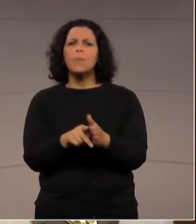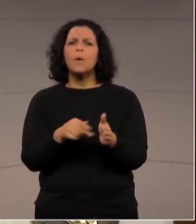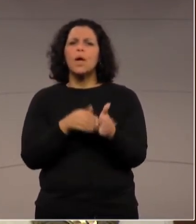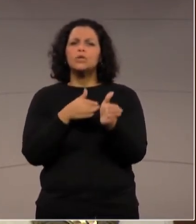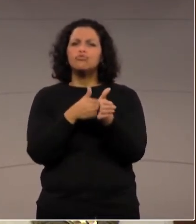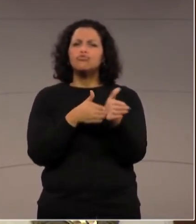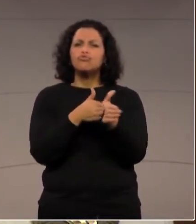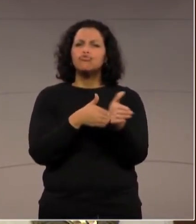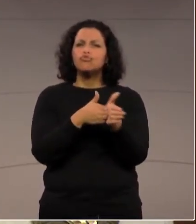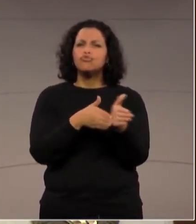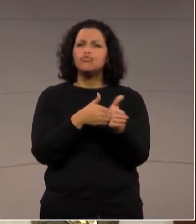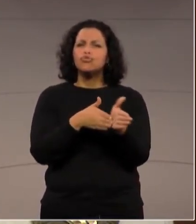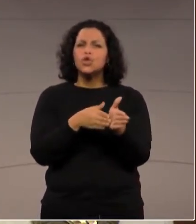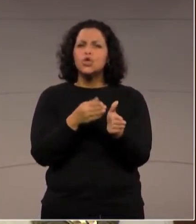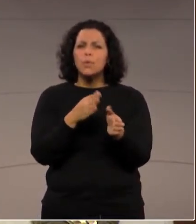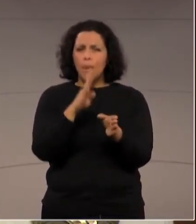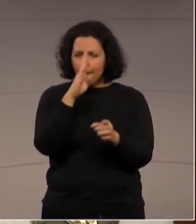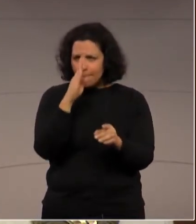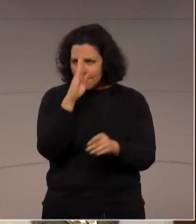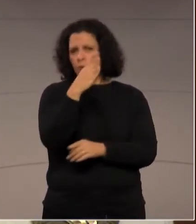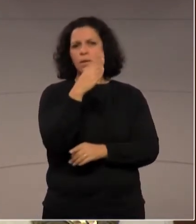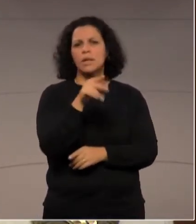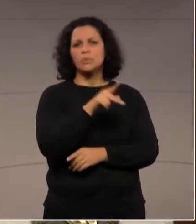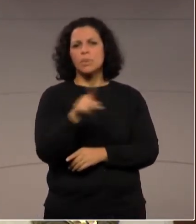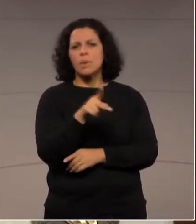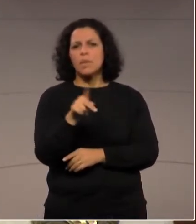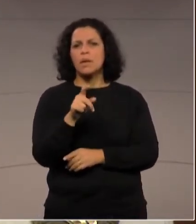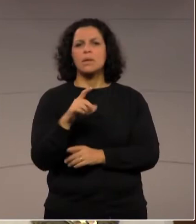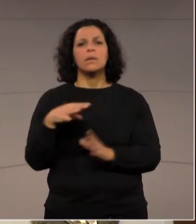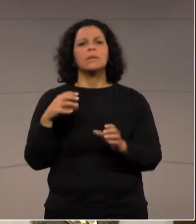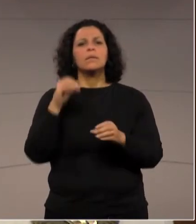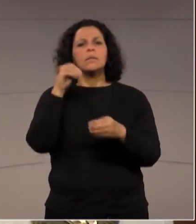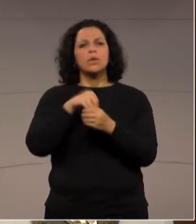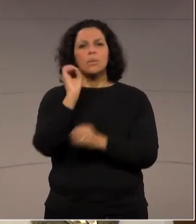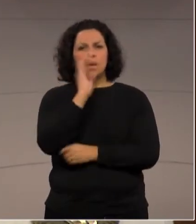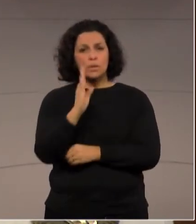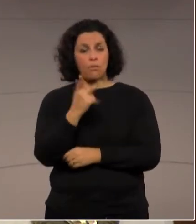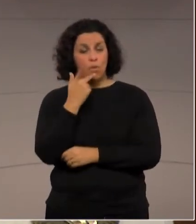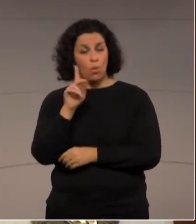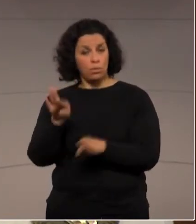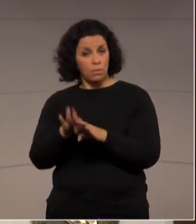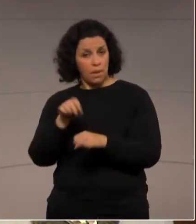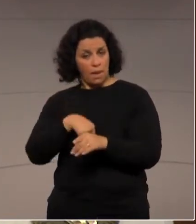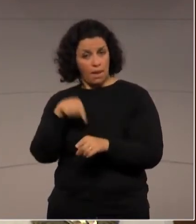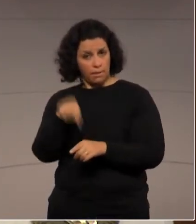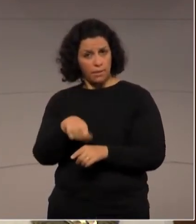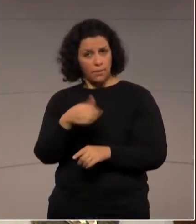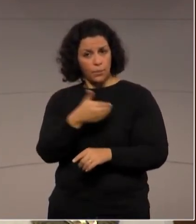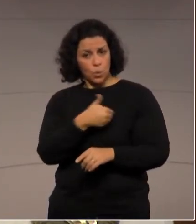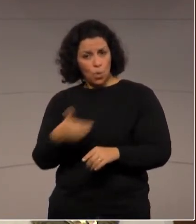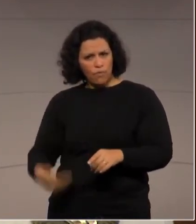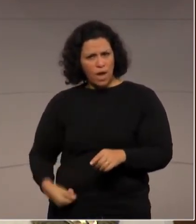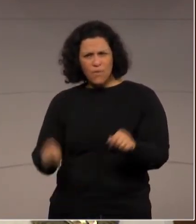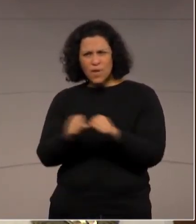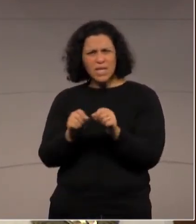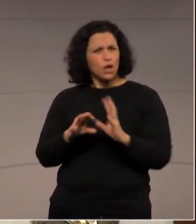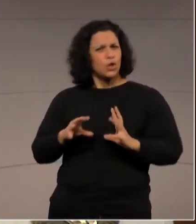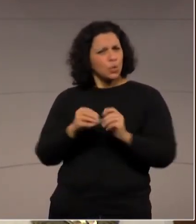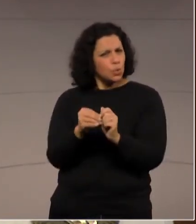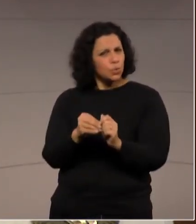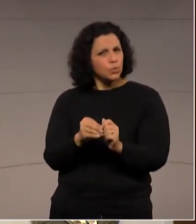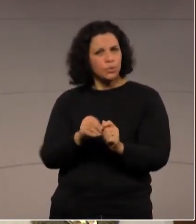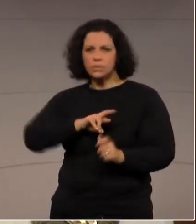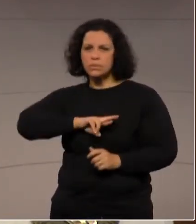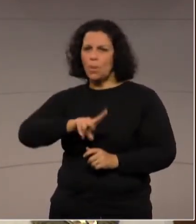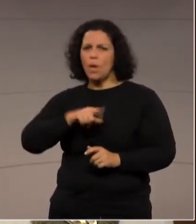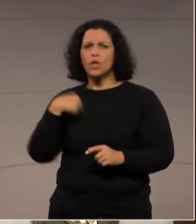grande locomotiva das upps para todo o brasil também falou que o estado não deve fazer tudo que tem que